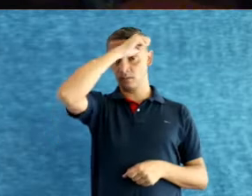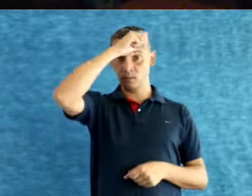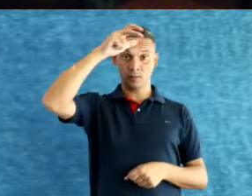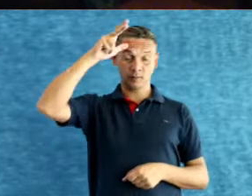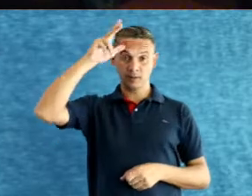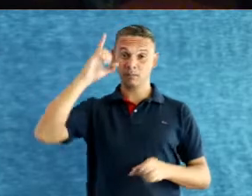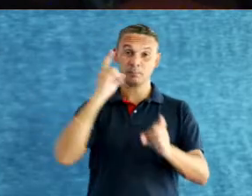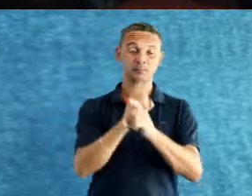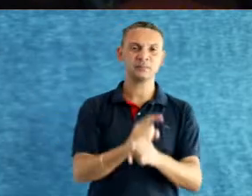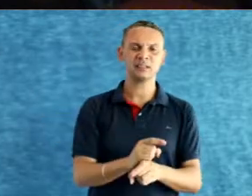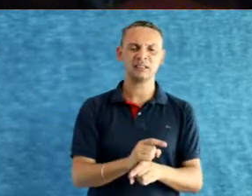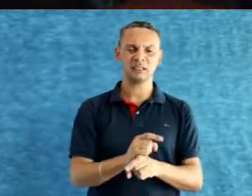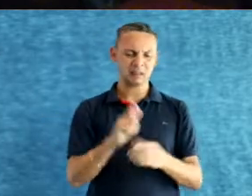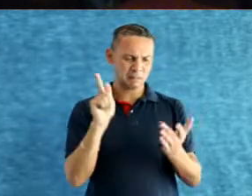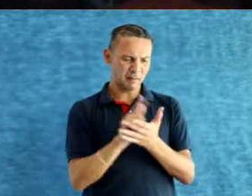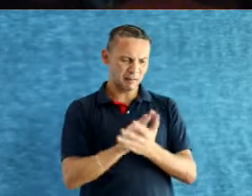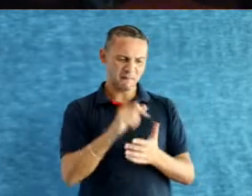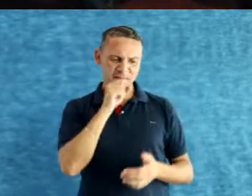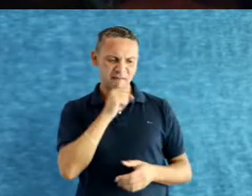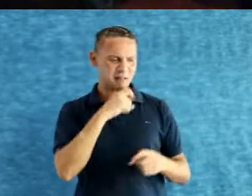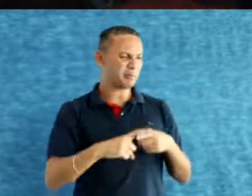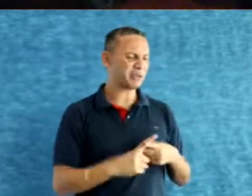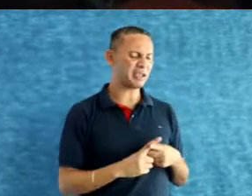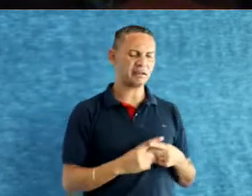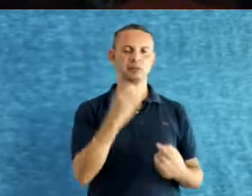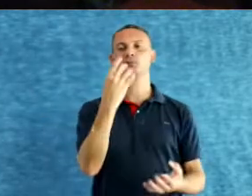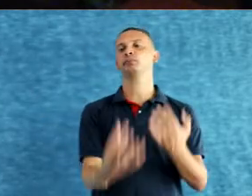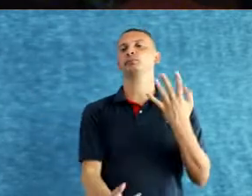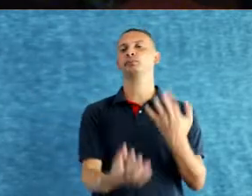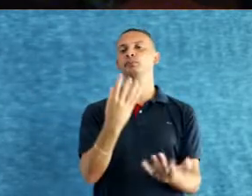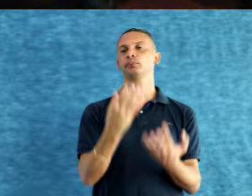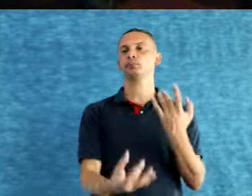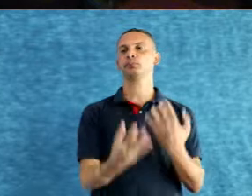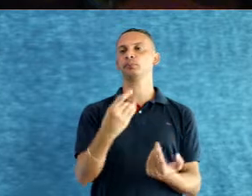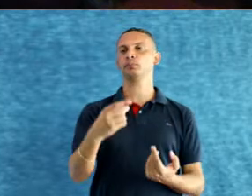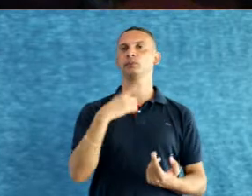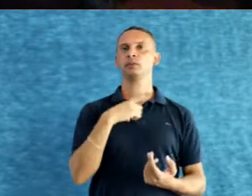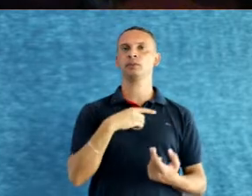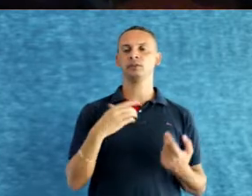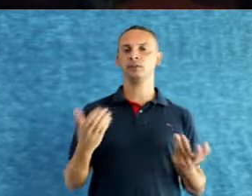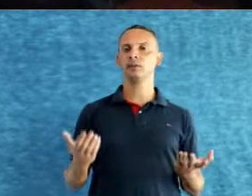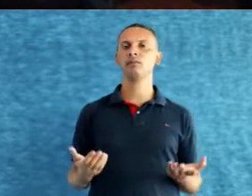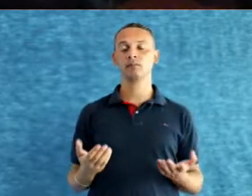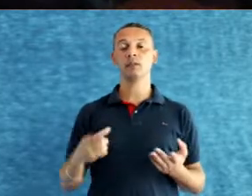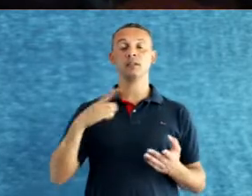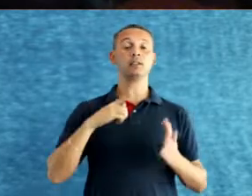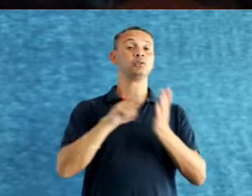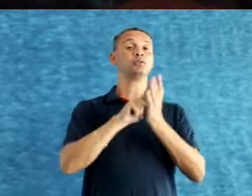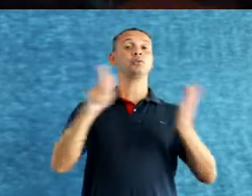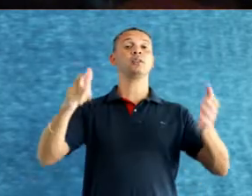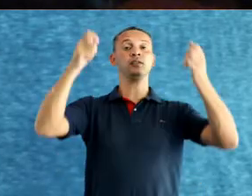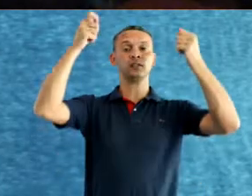difícil. Então, eu tenho essa história da vida de Nízia, eu tenho informações, assim, lacunas, tem